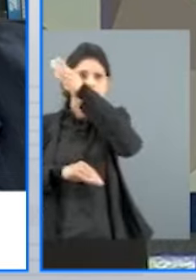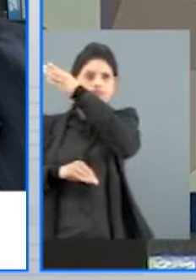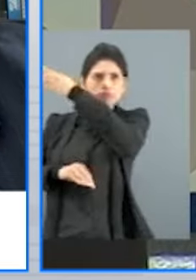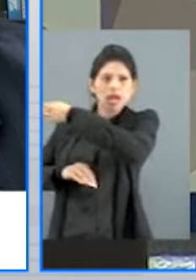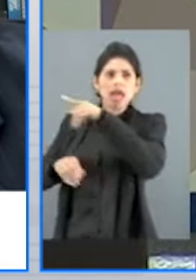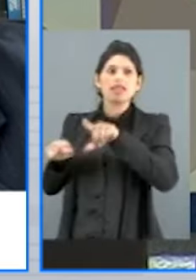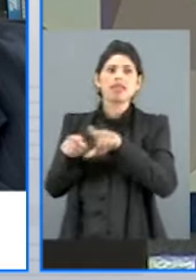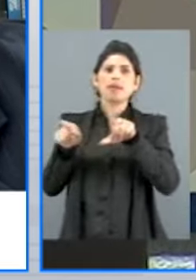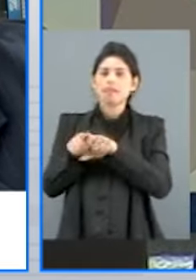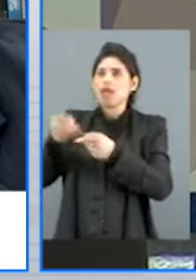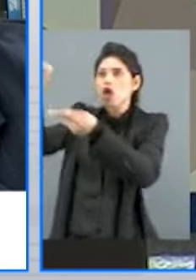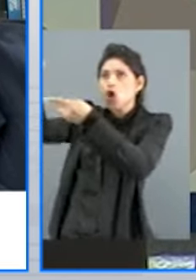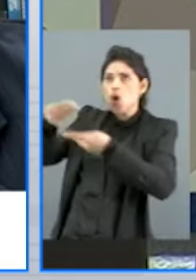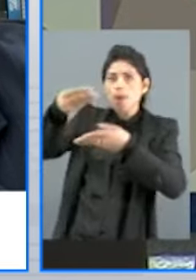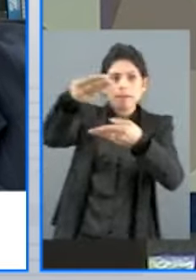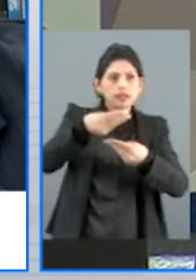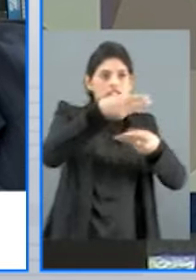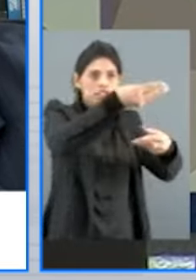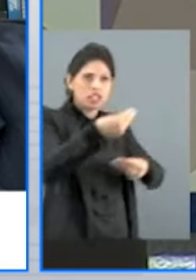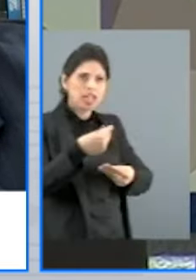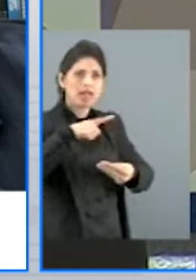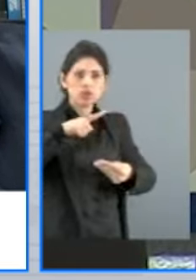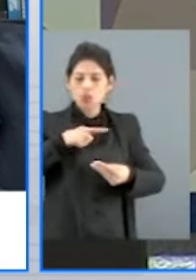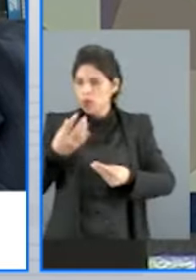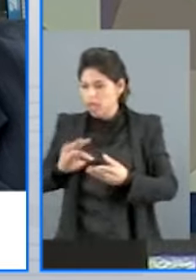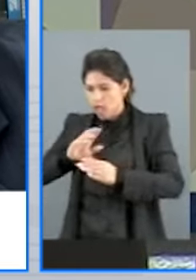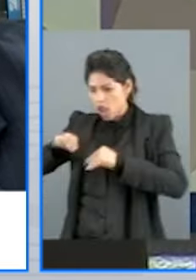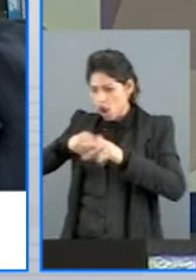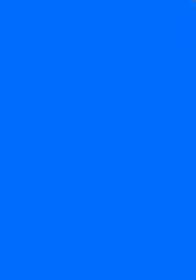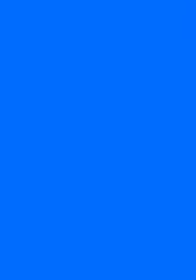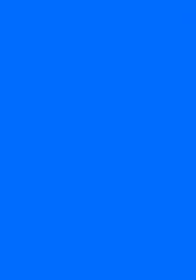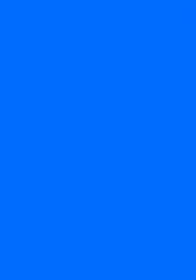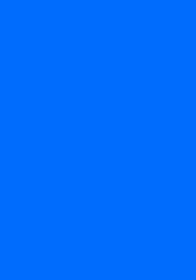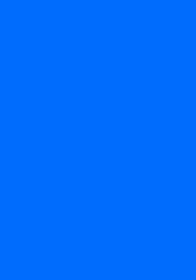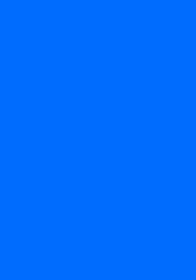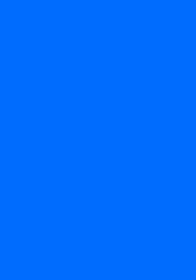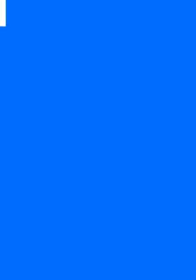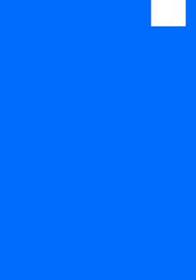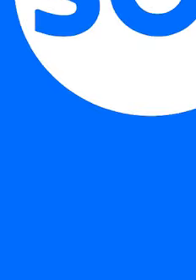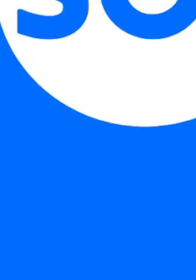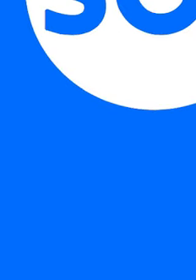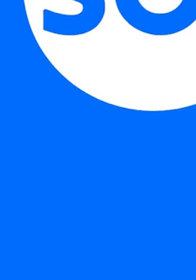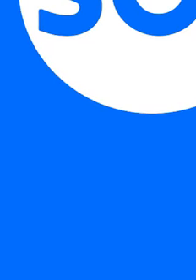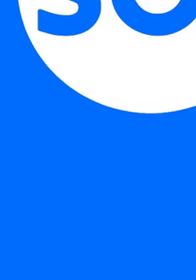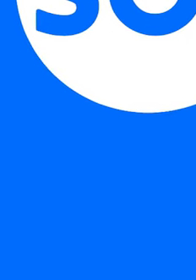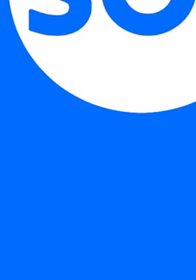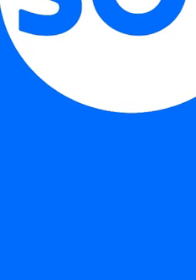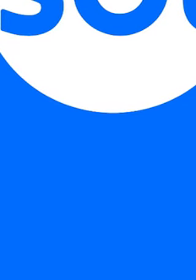esse, mas que daqui a uns dias vai se tornar desmoralizada e sem valor.